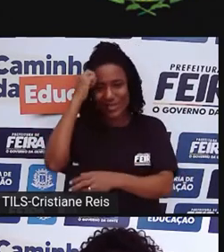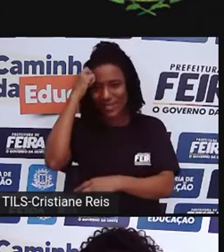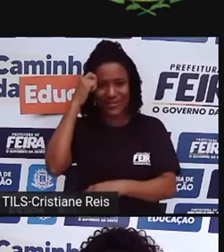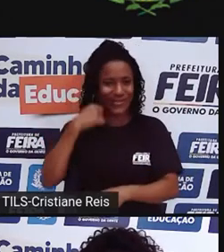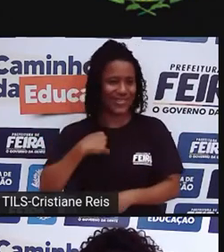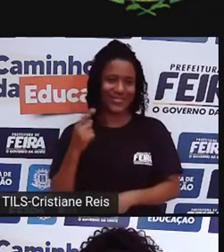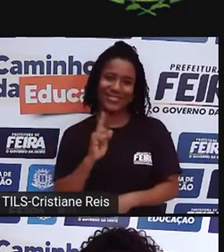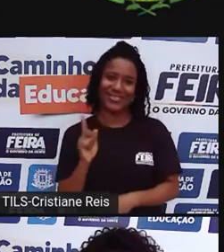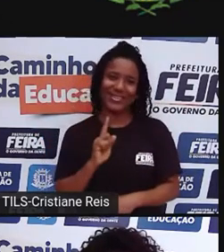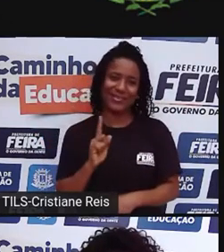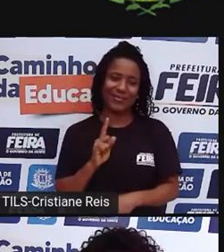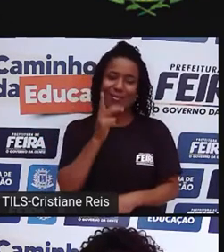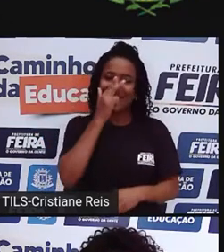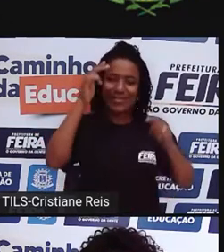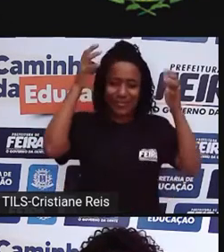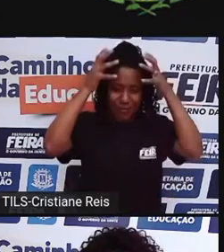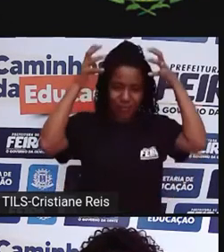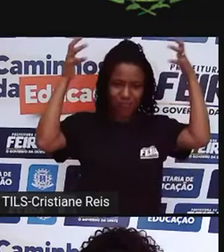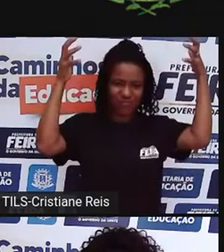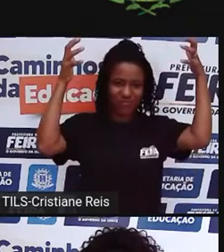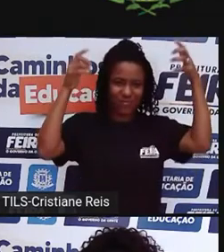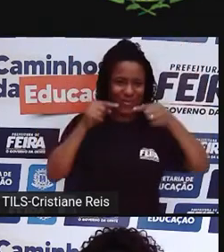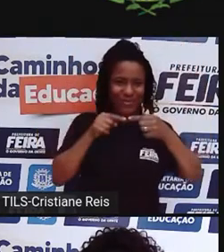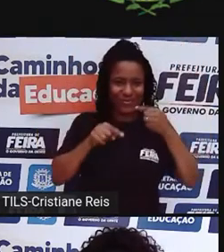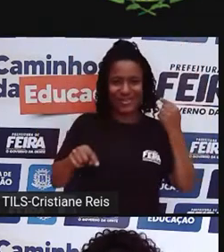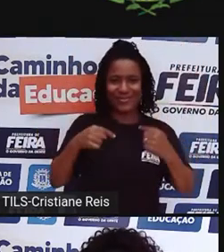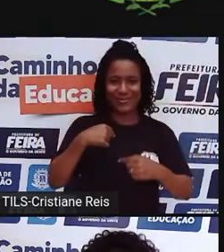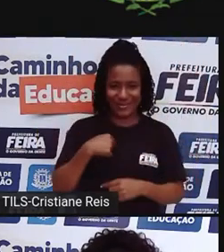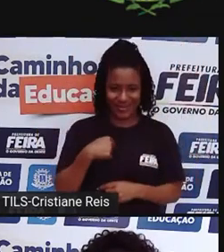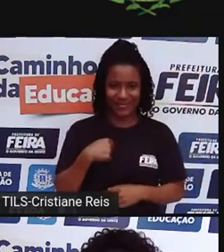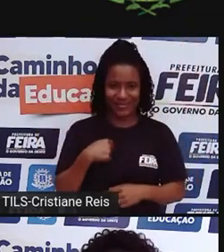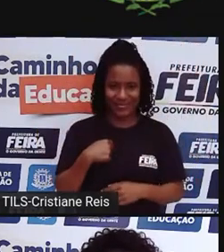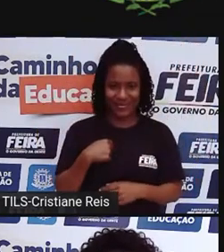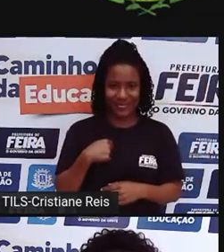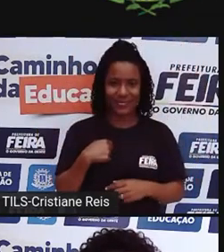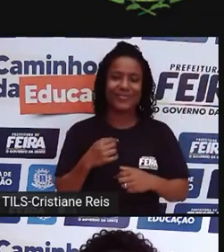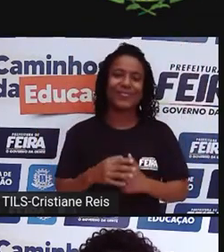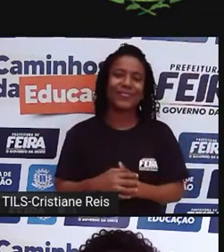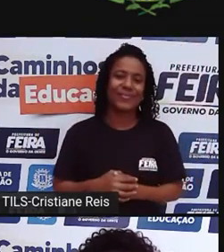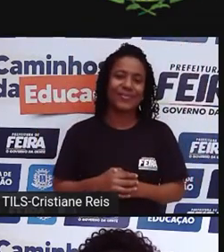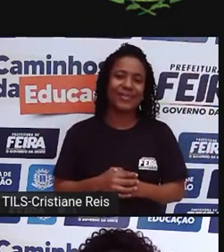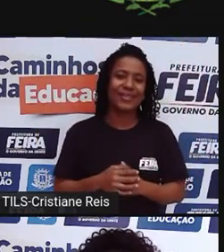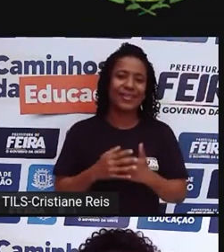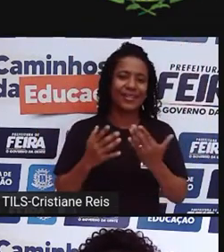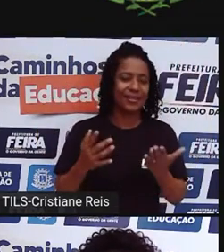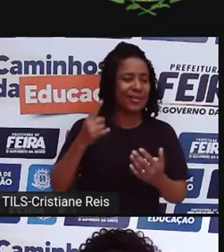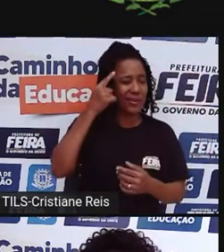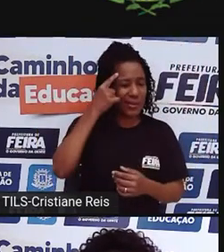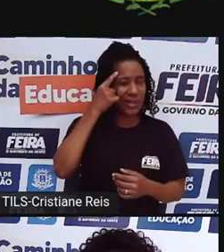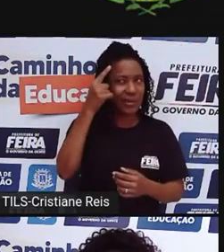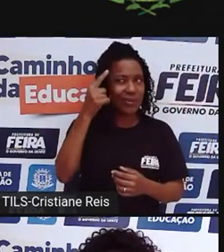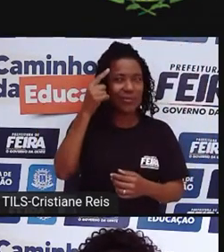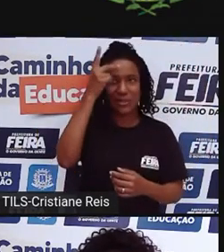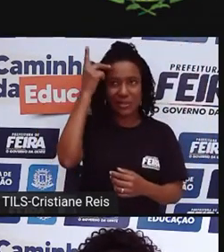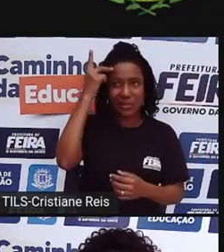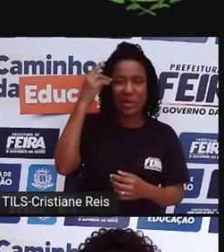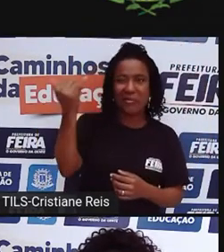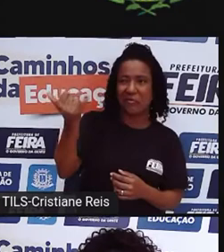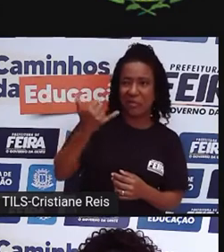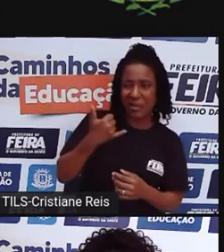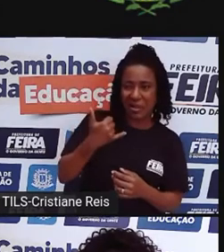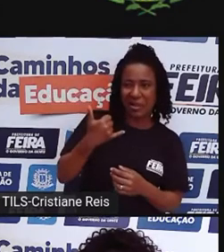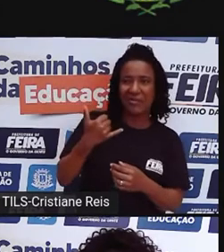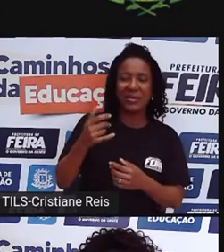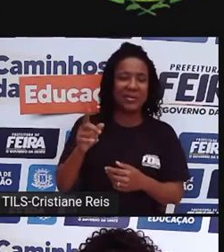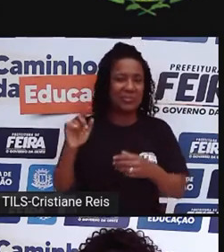Então, isso foi assim uma coisa que me chamou muita atenção na época, e eu lembro disso até hoje, né? E para